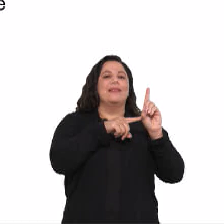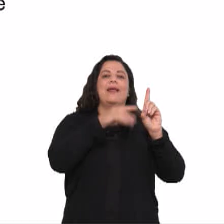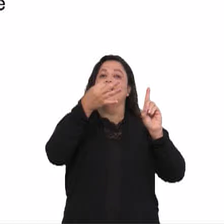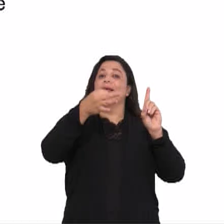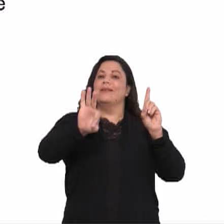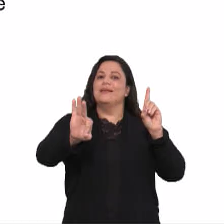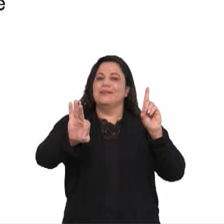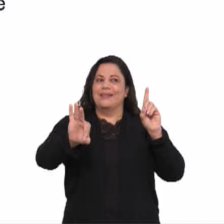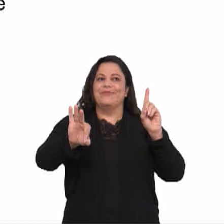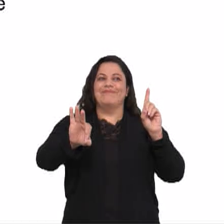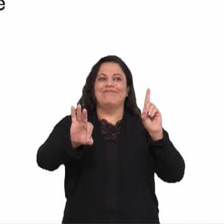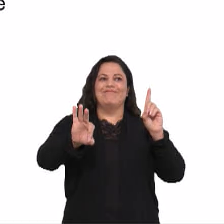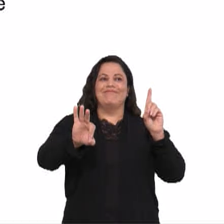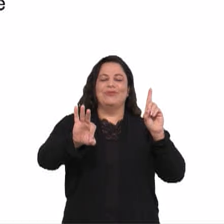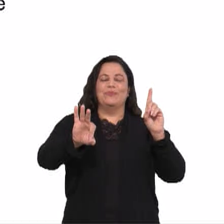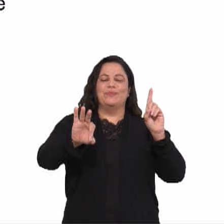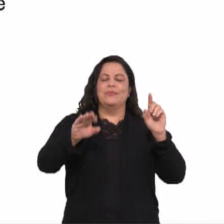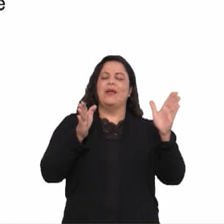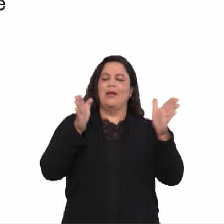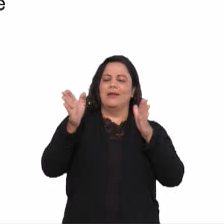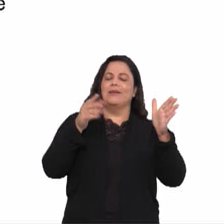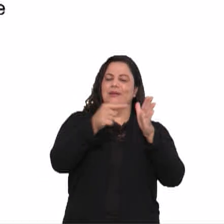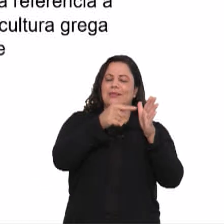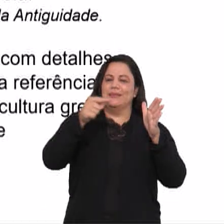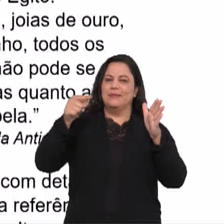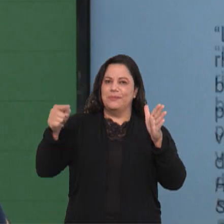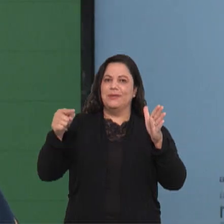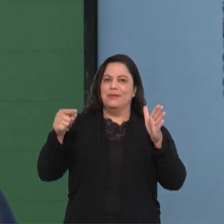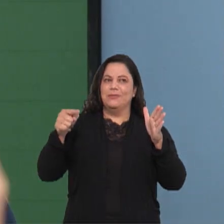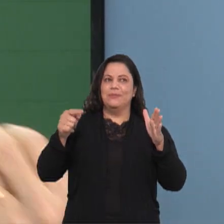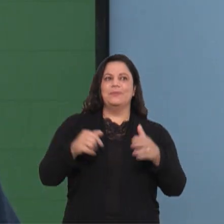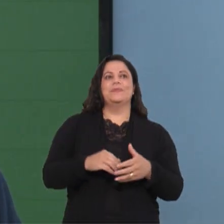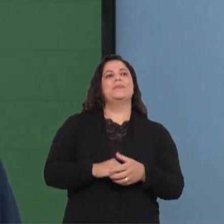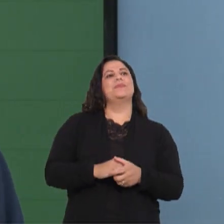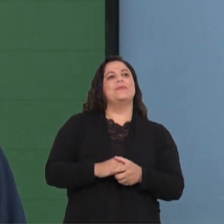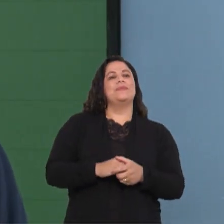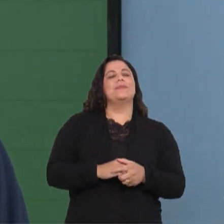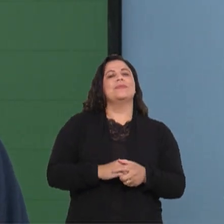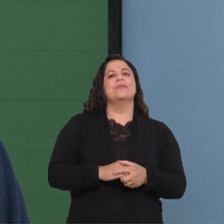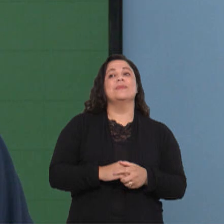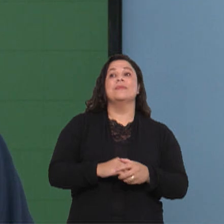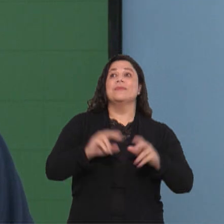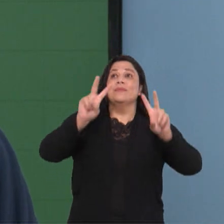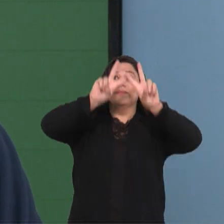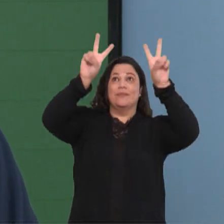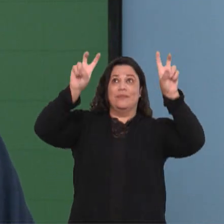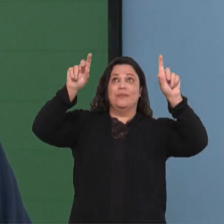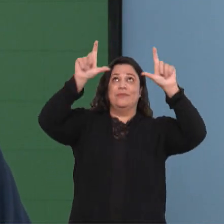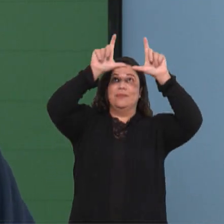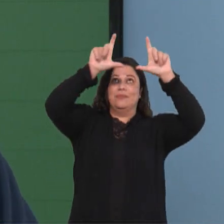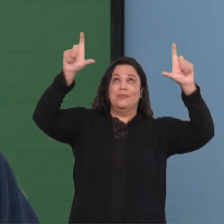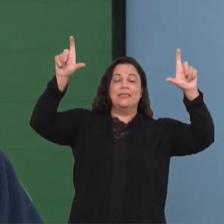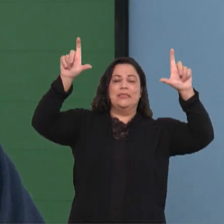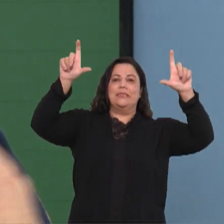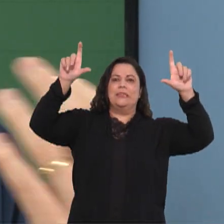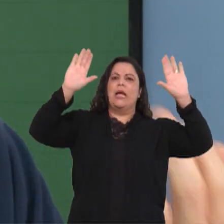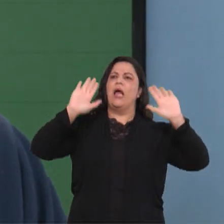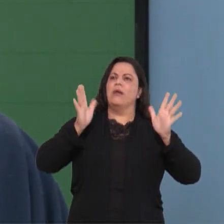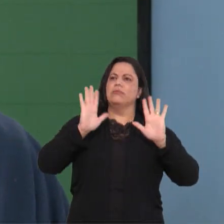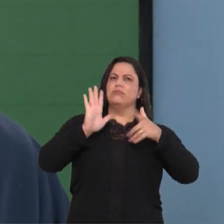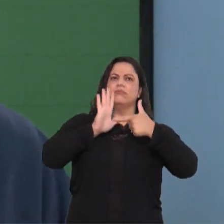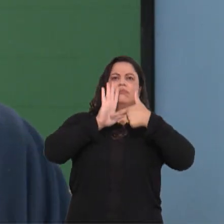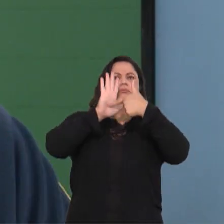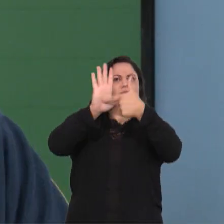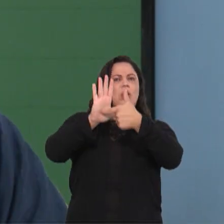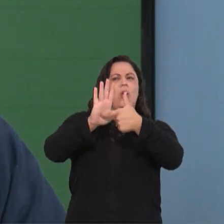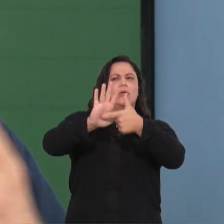trata sobre o período helenístico. Então veja só, esse enunciado ele retrata ali de toda